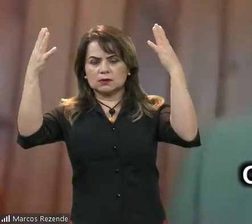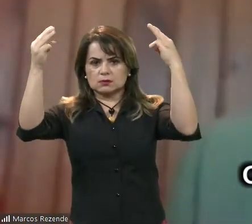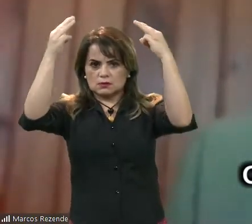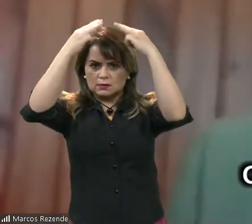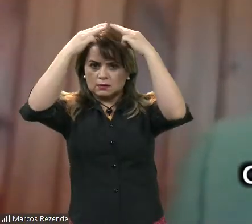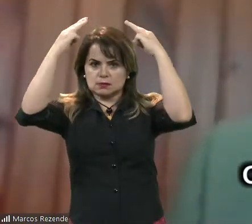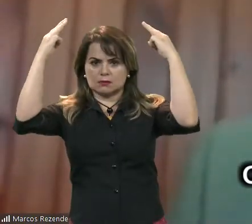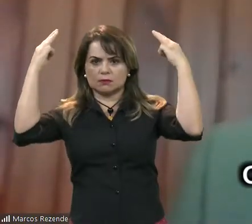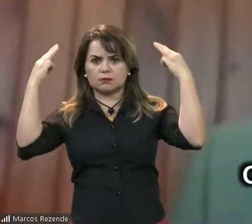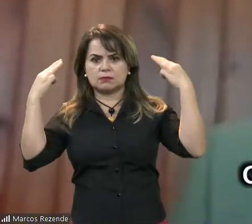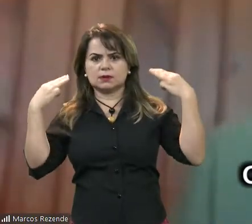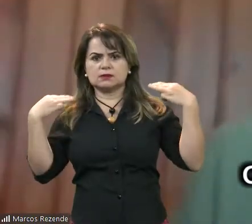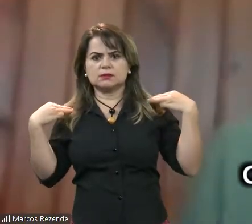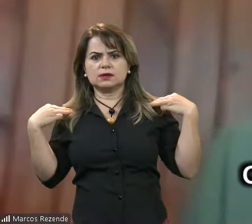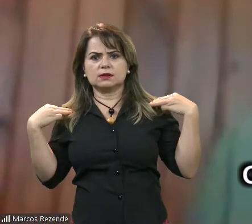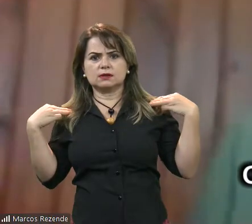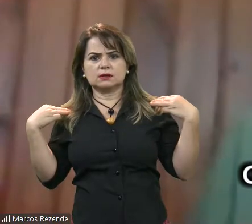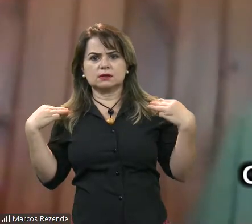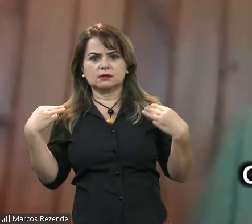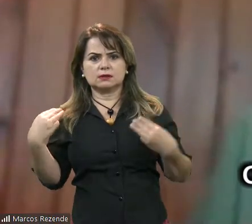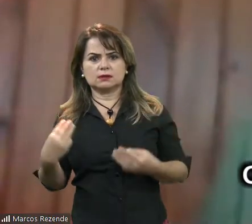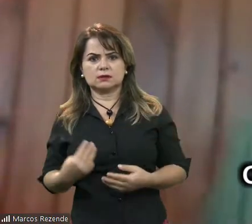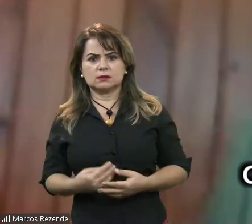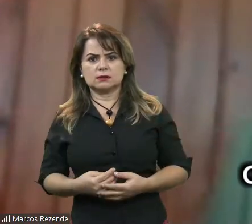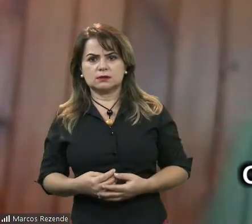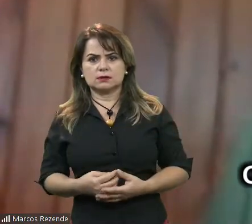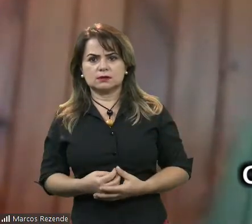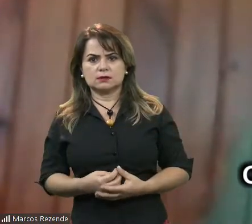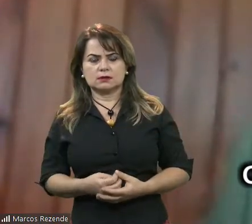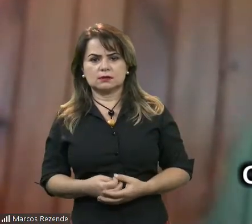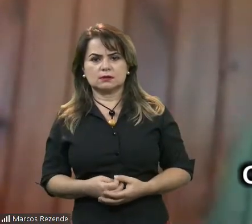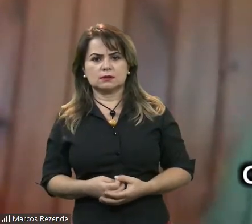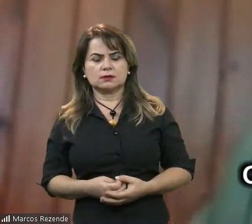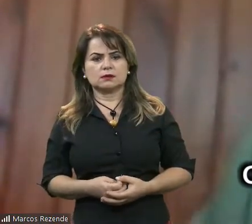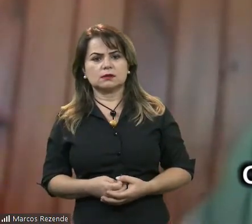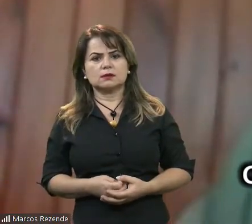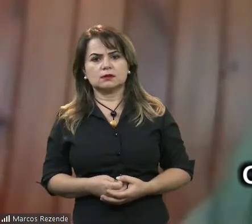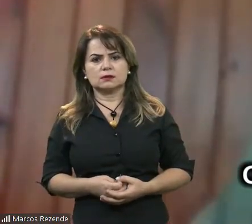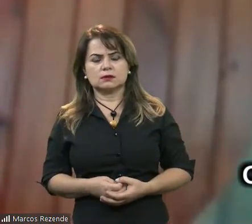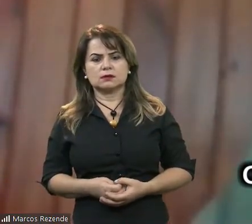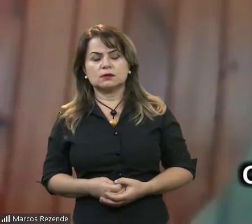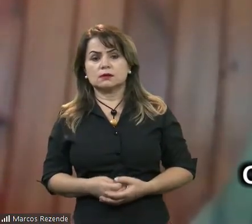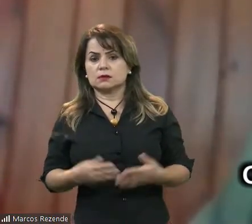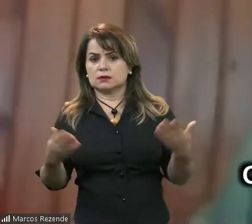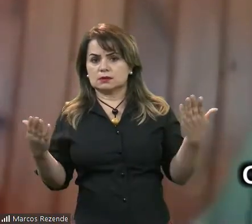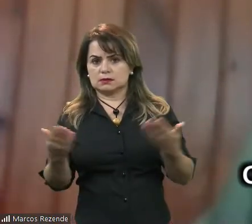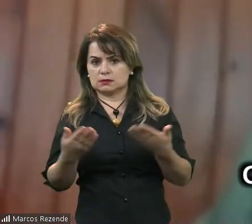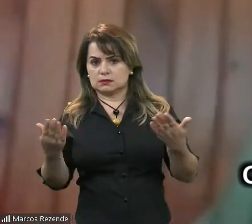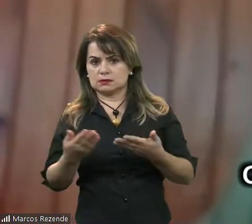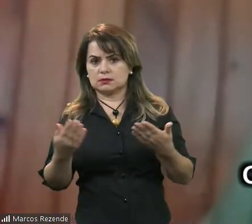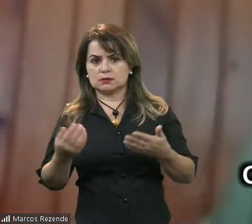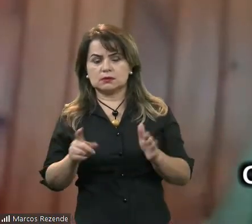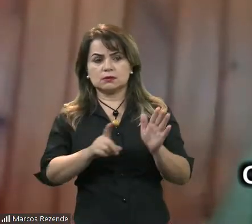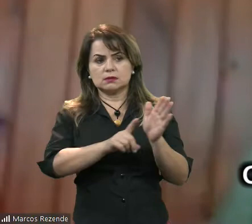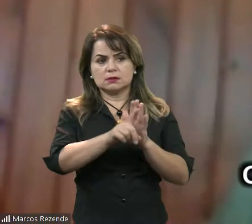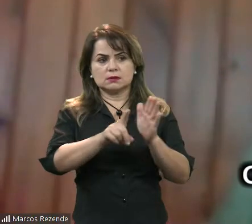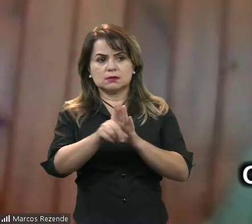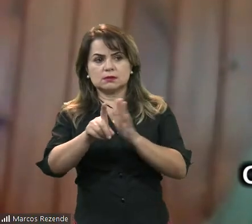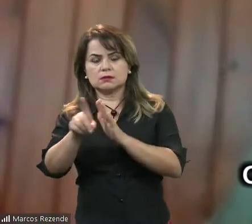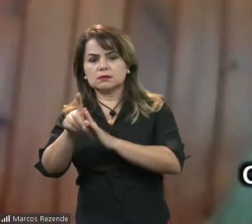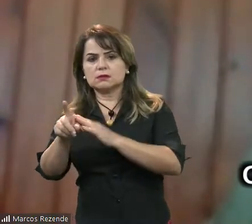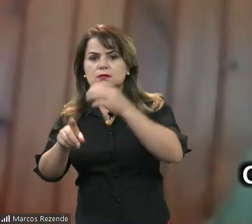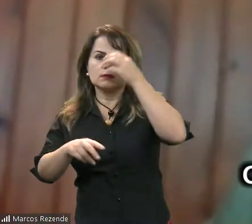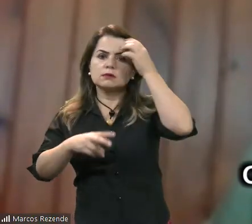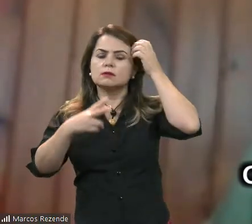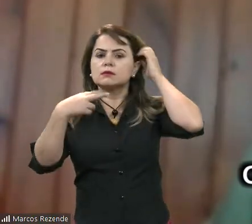paróquia Nossa Senhora de Fátima. Nesse momento, Eu consulto os senhores vereadores se dispenso